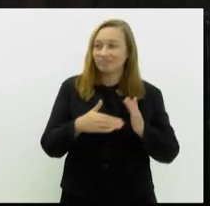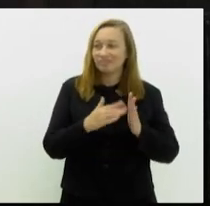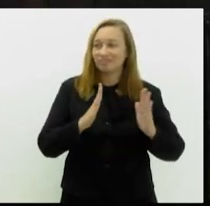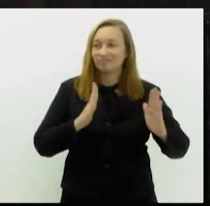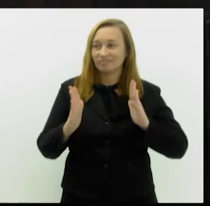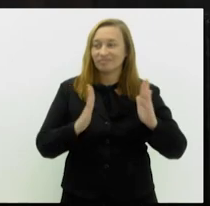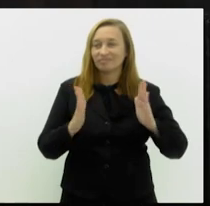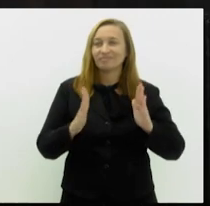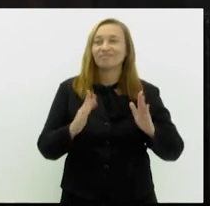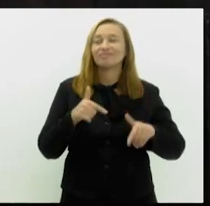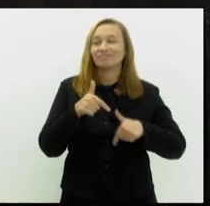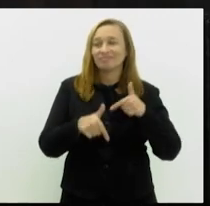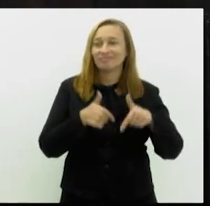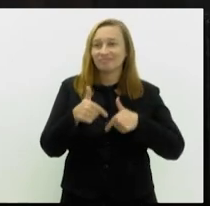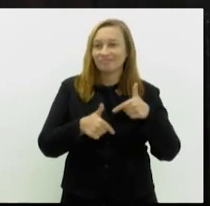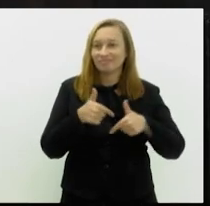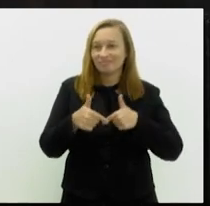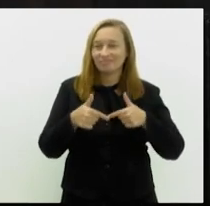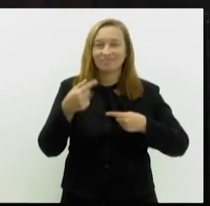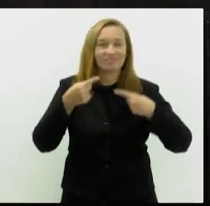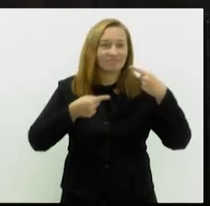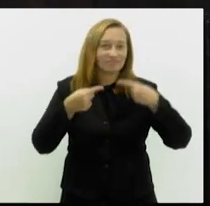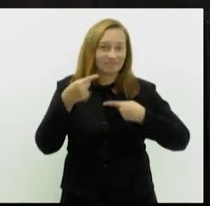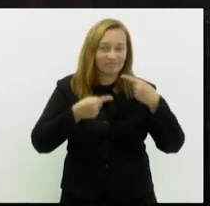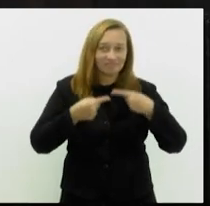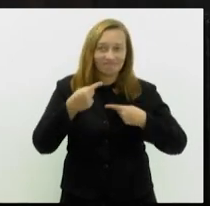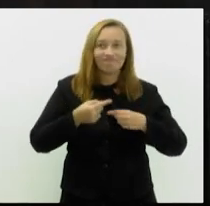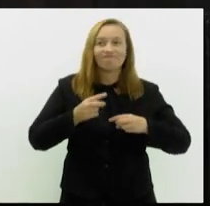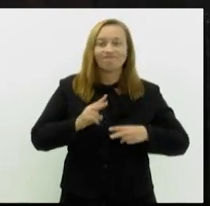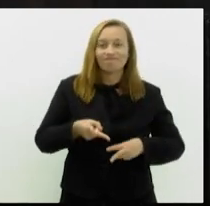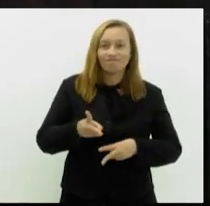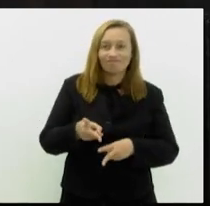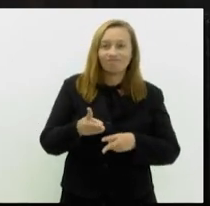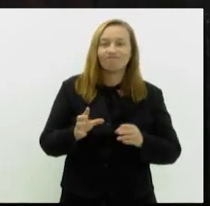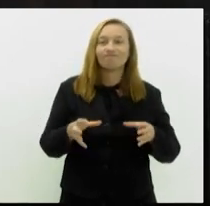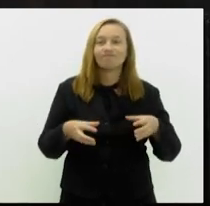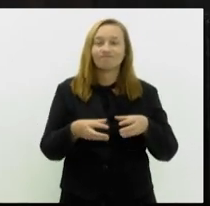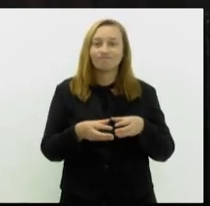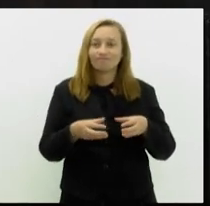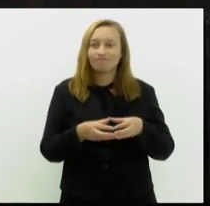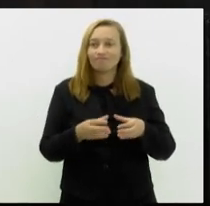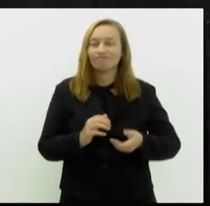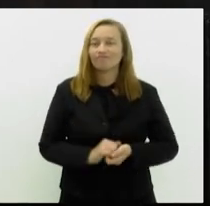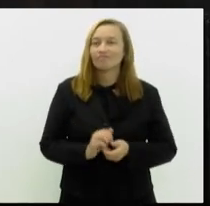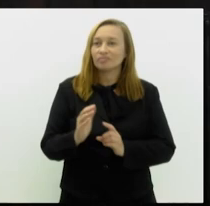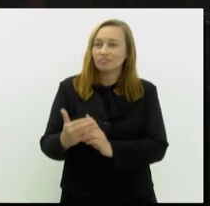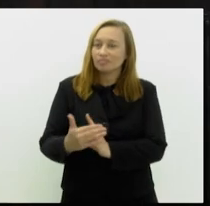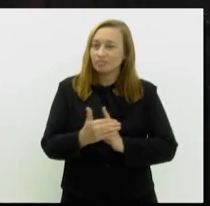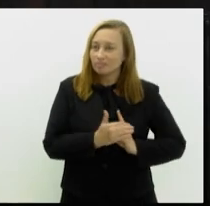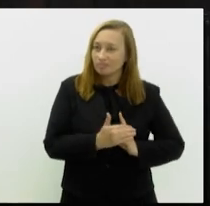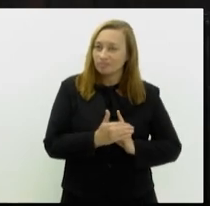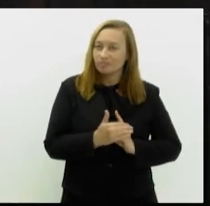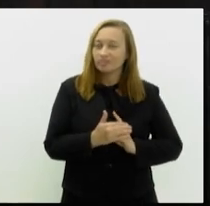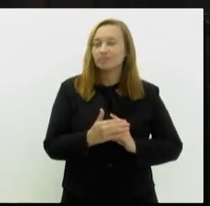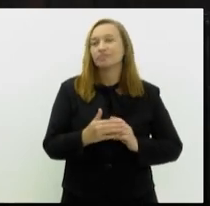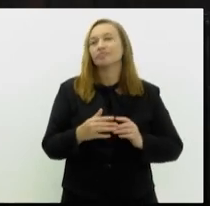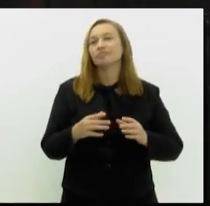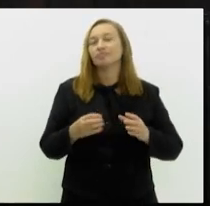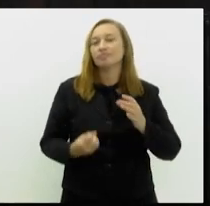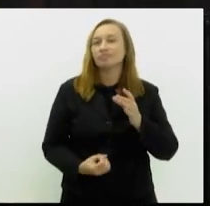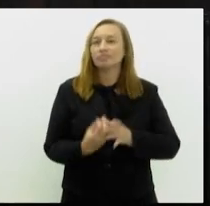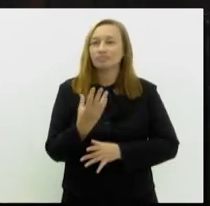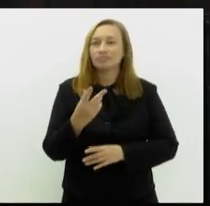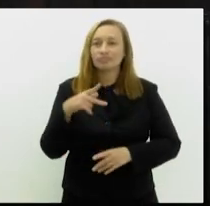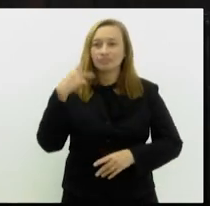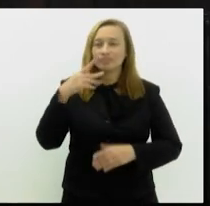que vai desde o diálogo e a escuta ativa e permanente da comunidade, que acolhe e formula uma política, apresenta